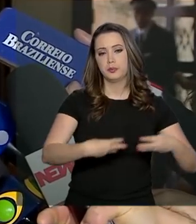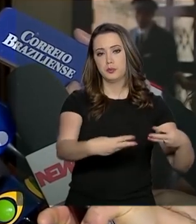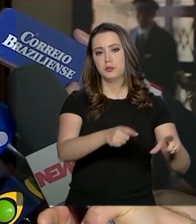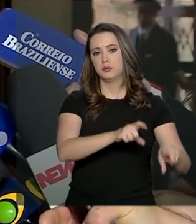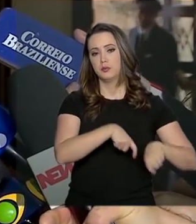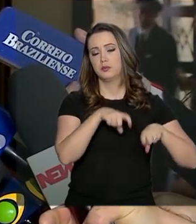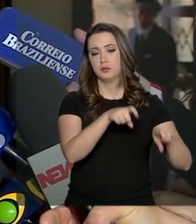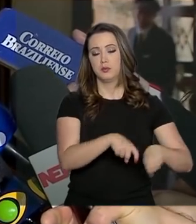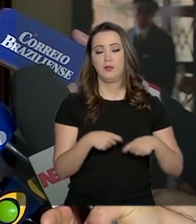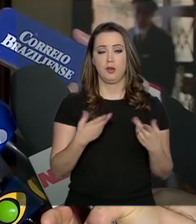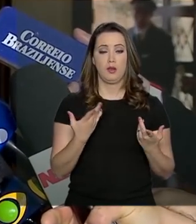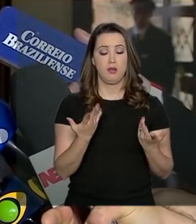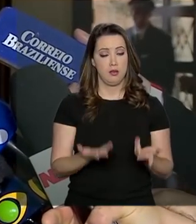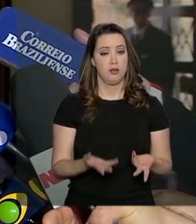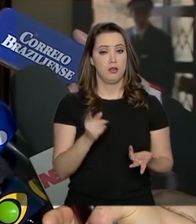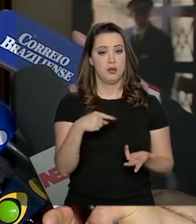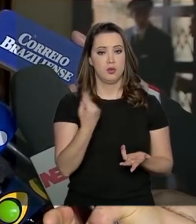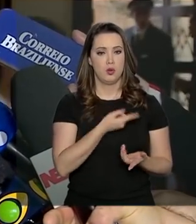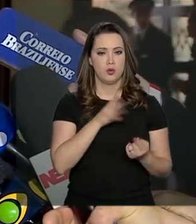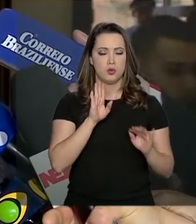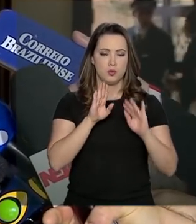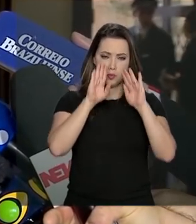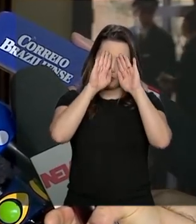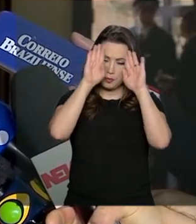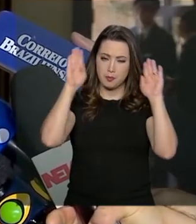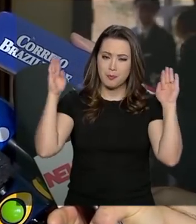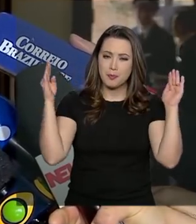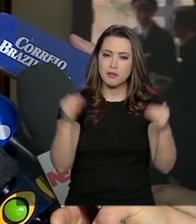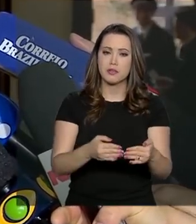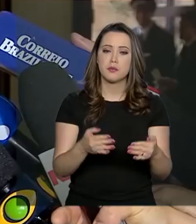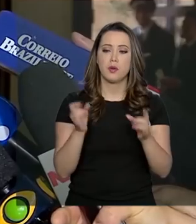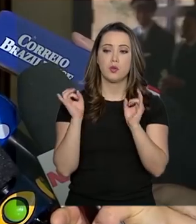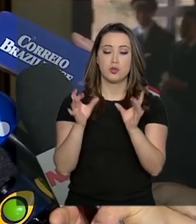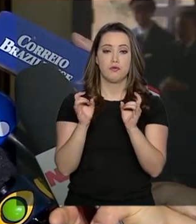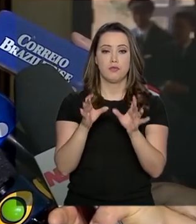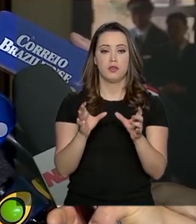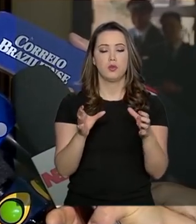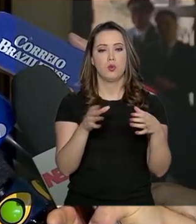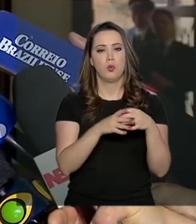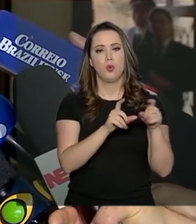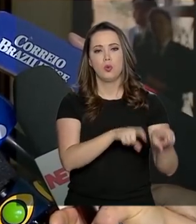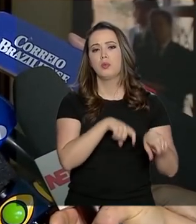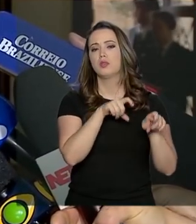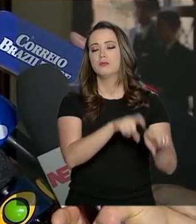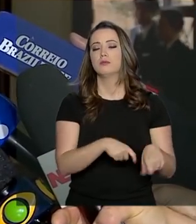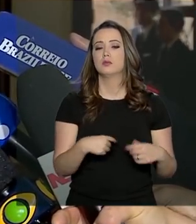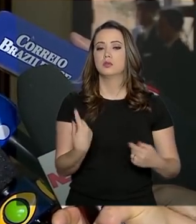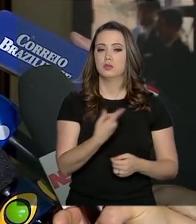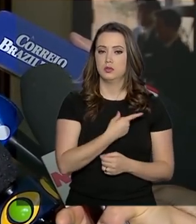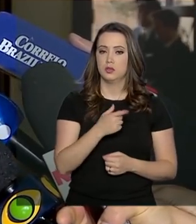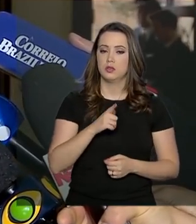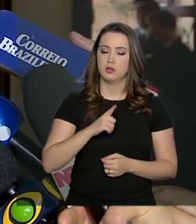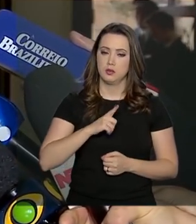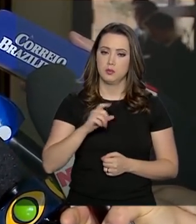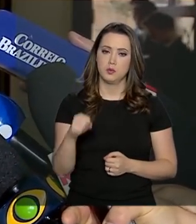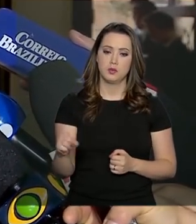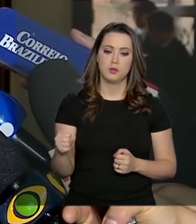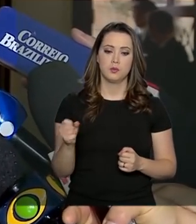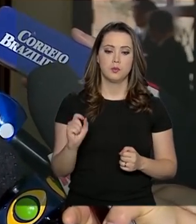nossas principais pautas do mercado de venda externa aquela área. E, naturalmente, nós temos que,